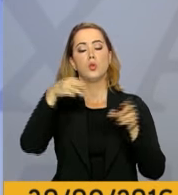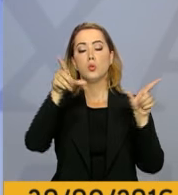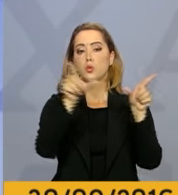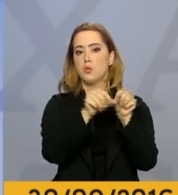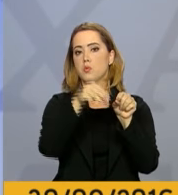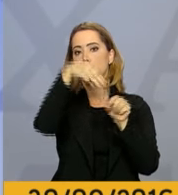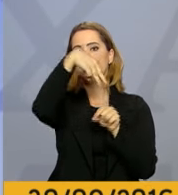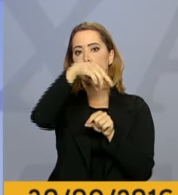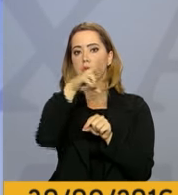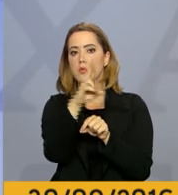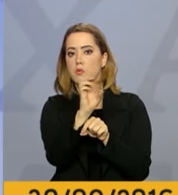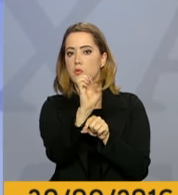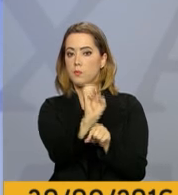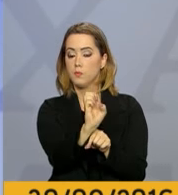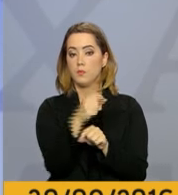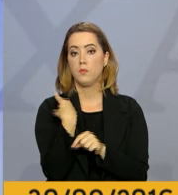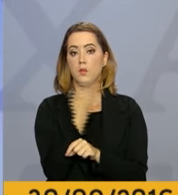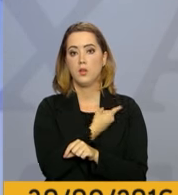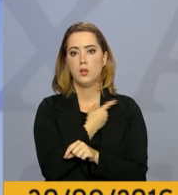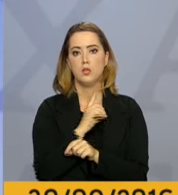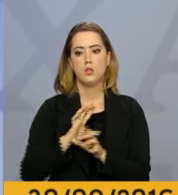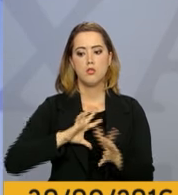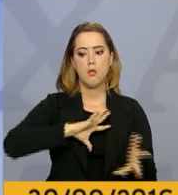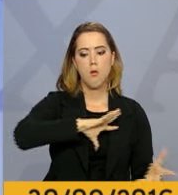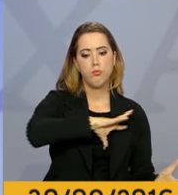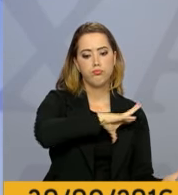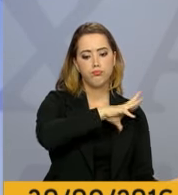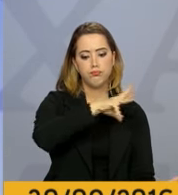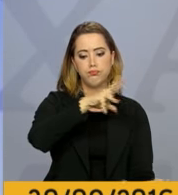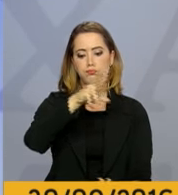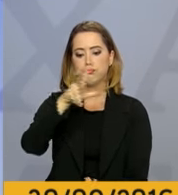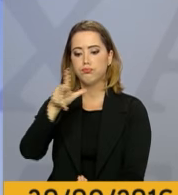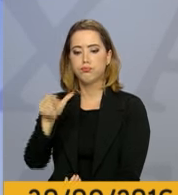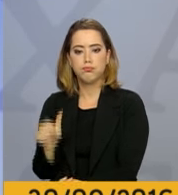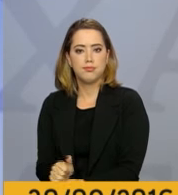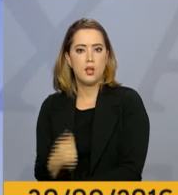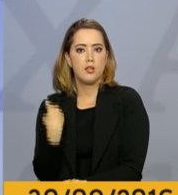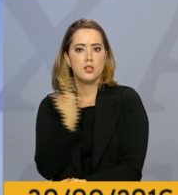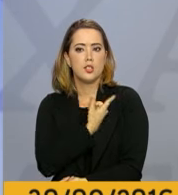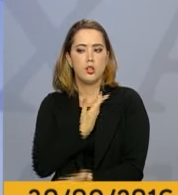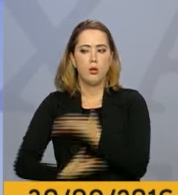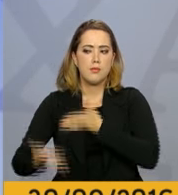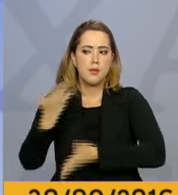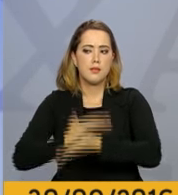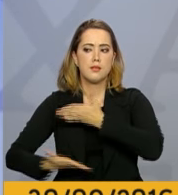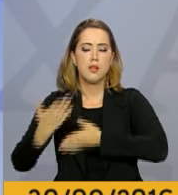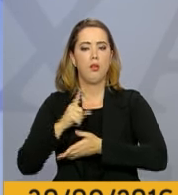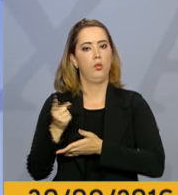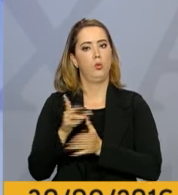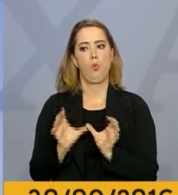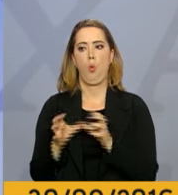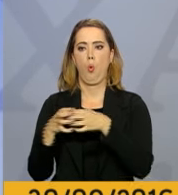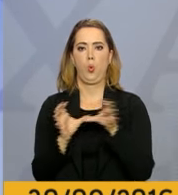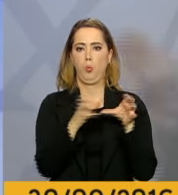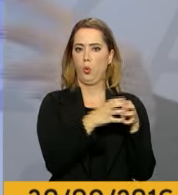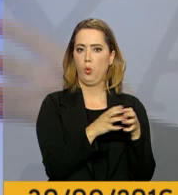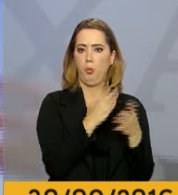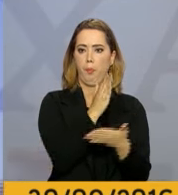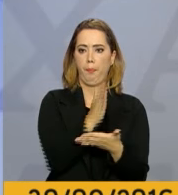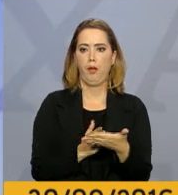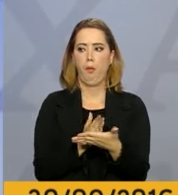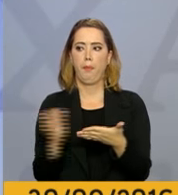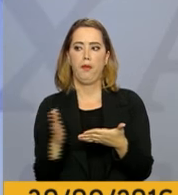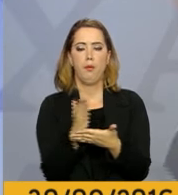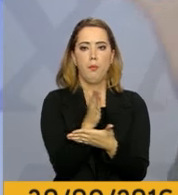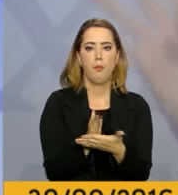Exteriores, é que nós vamos universalizar as nossas relações, não vamos segmentá-las. Nós queremos contato